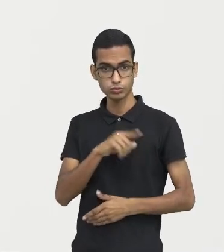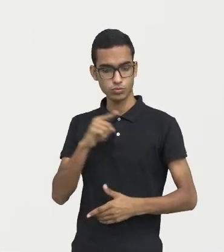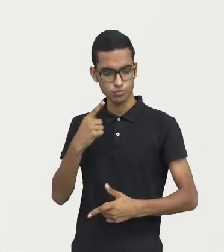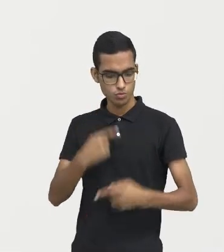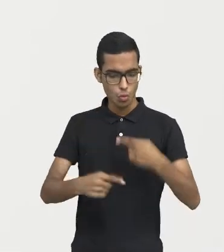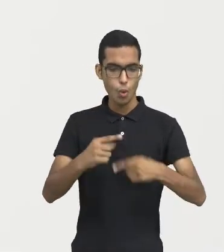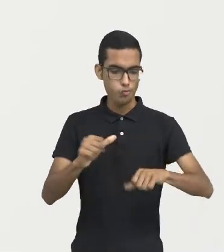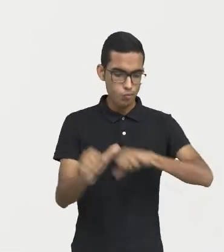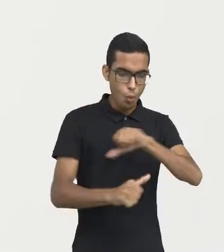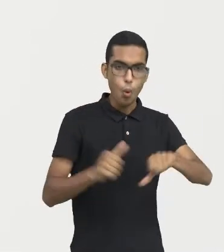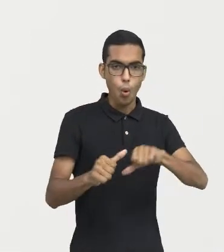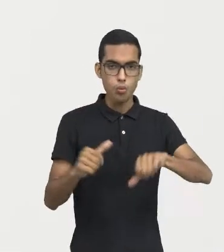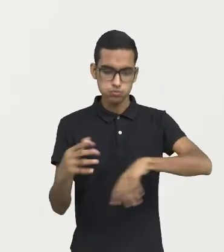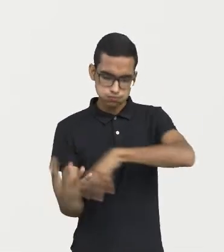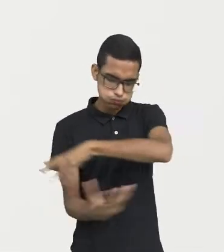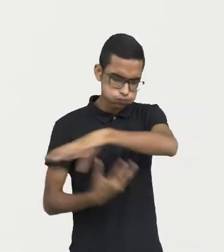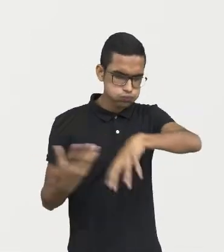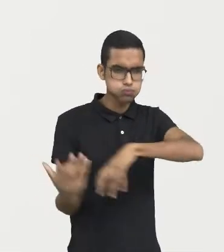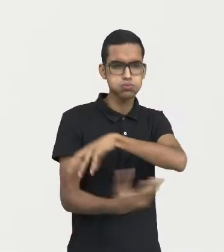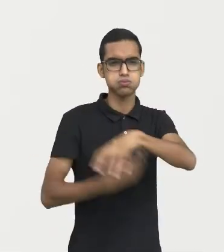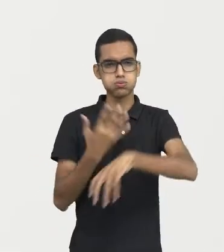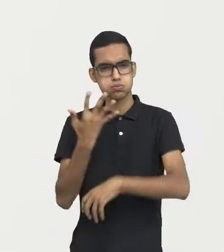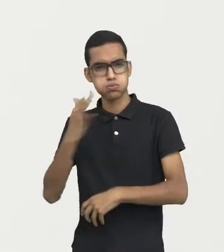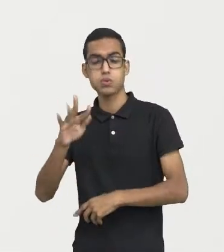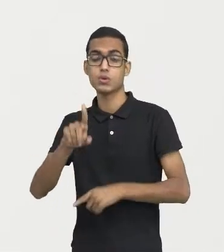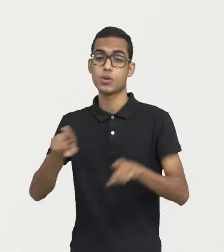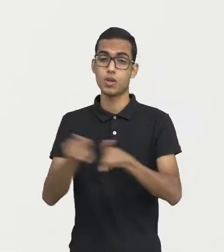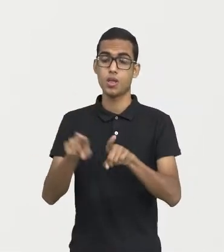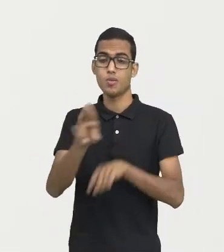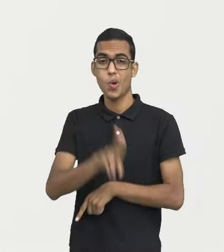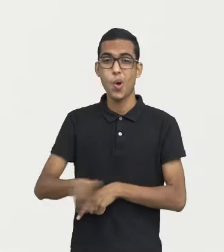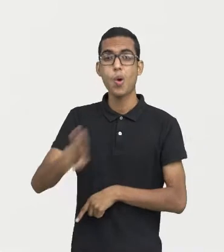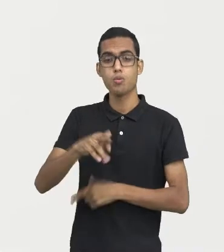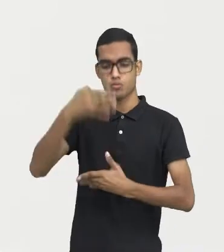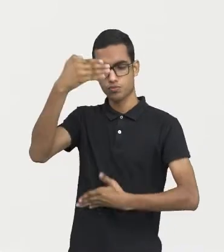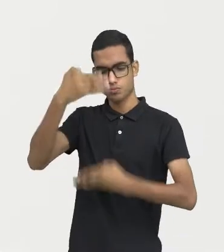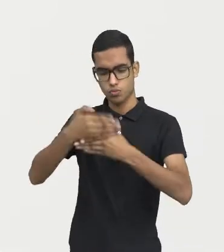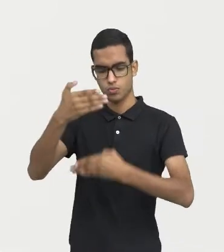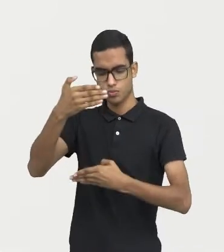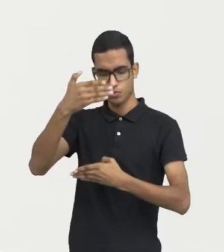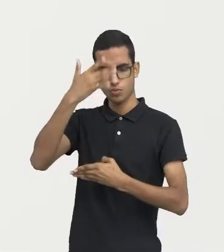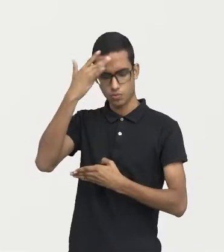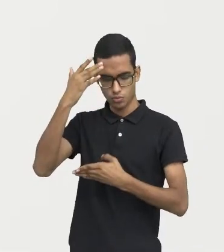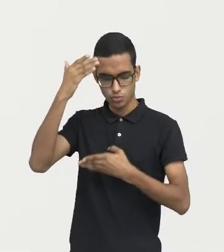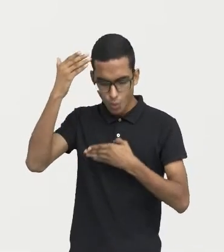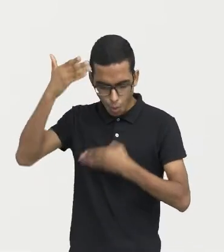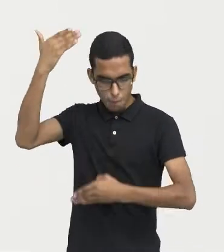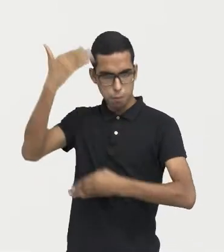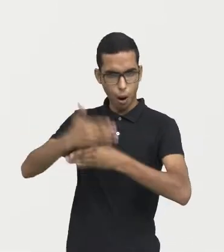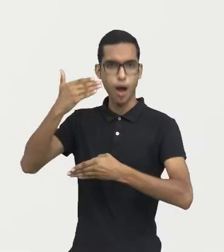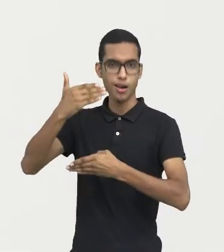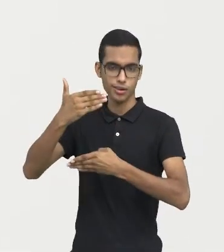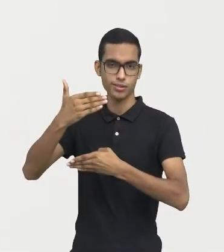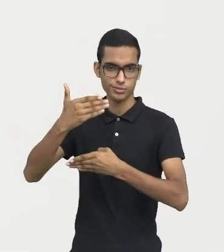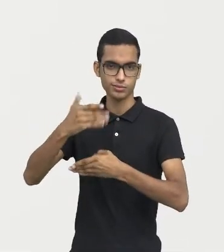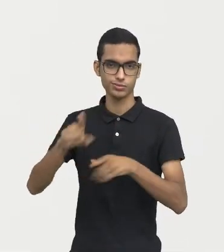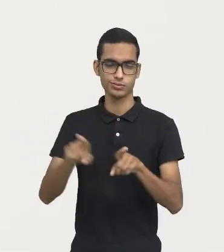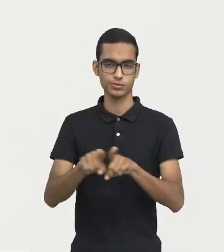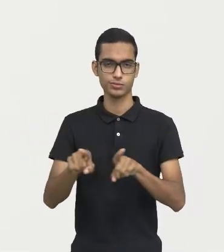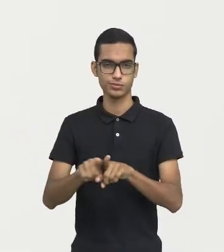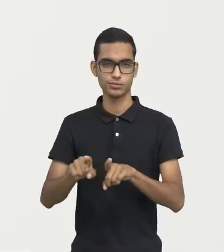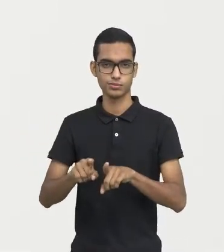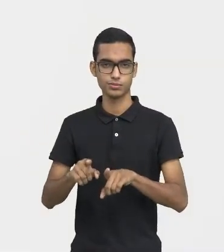radical, aonde nós vamos ver aí o uso da guilhotina em grande parte da revolução. Vamos lá para o